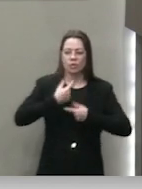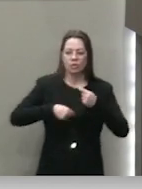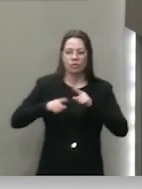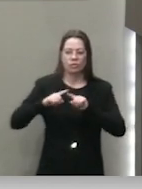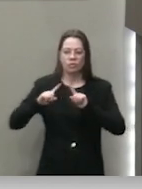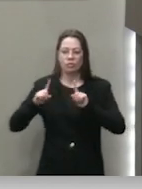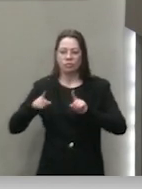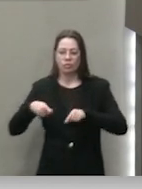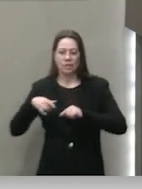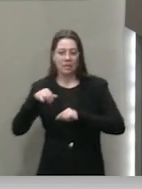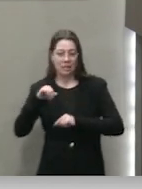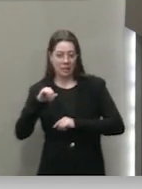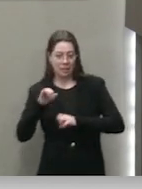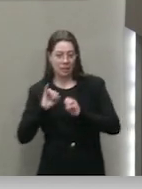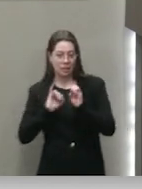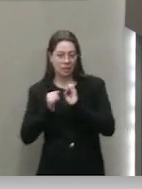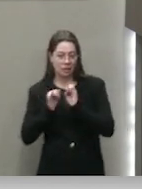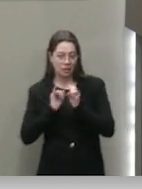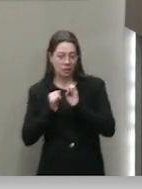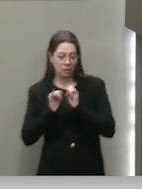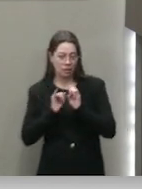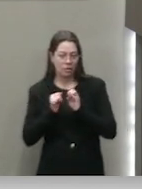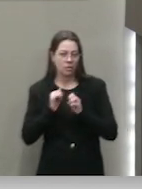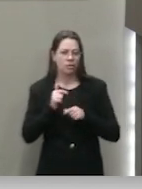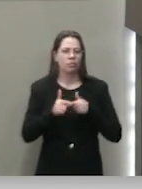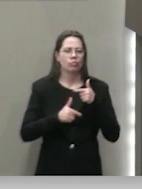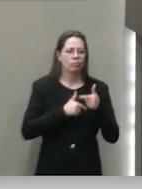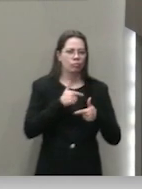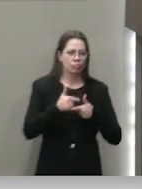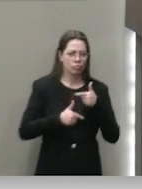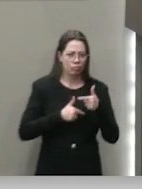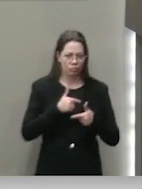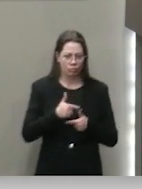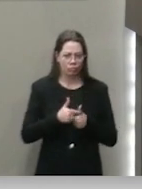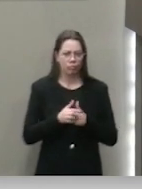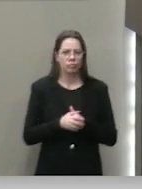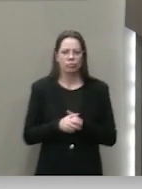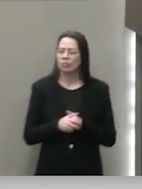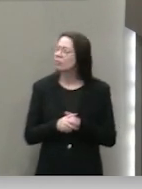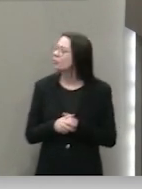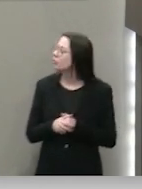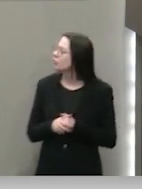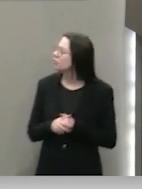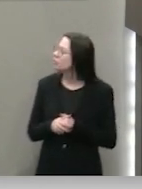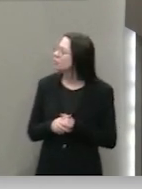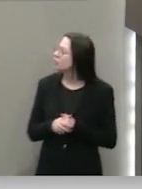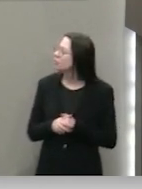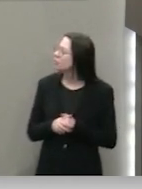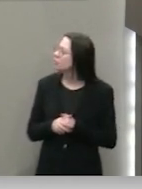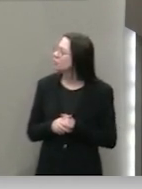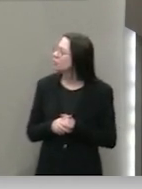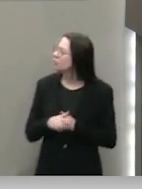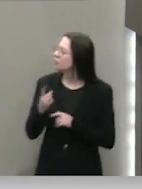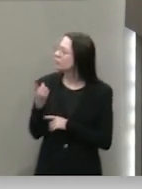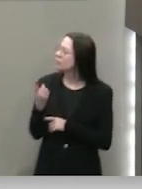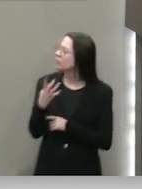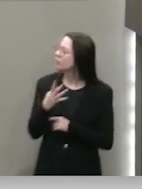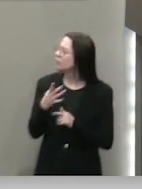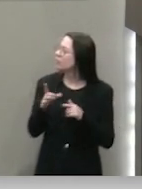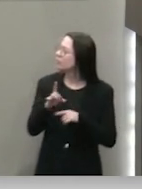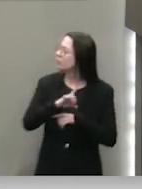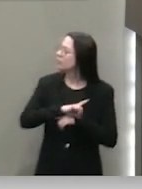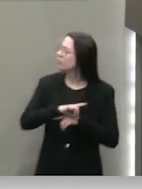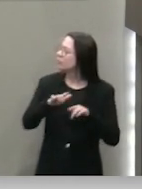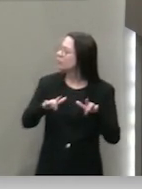fosse numa indústria, o Ministério Público do Trabalho, se o índice de adoecimento e atestados superiores a 14 dias superassem